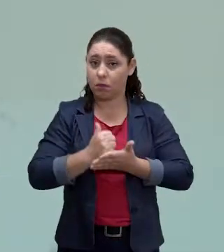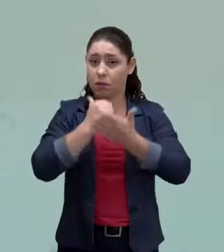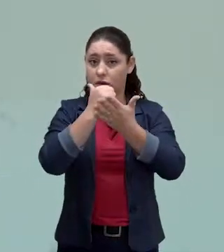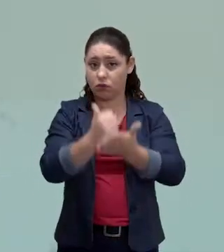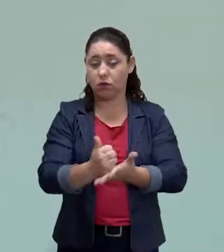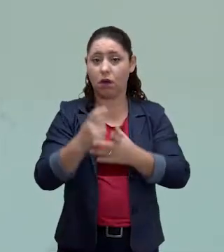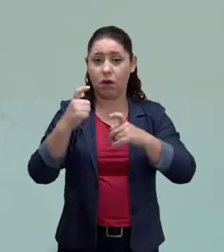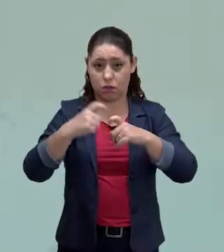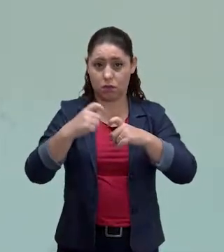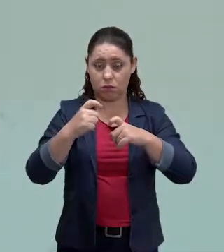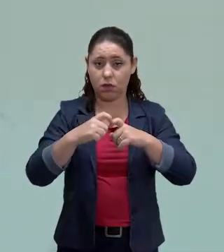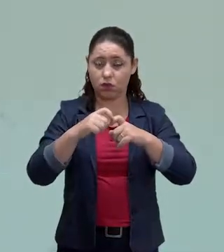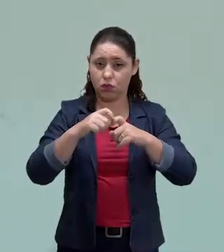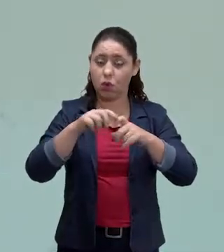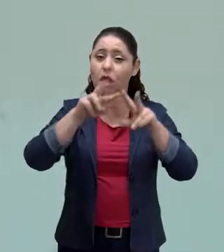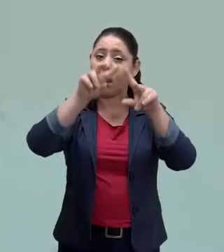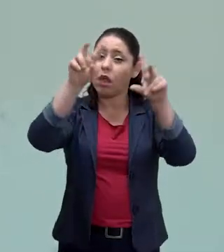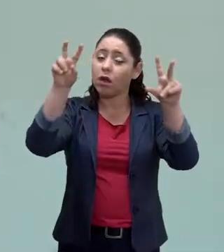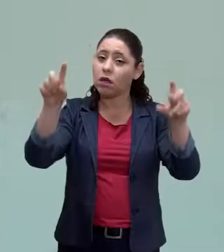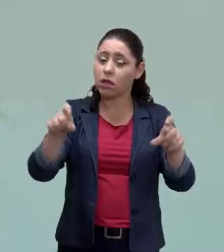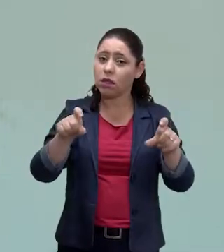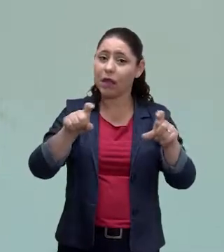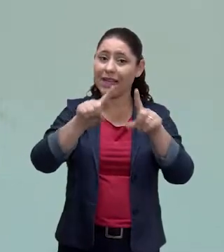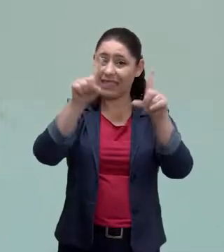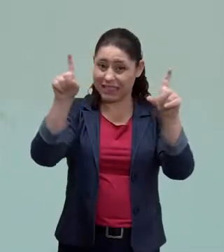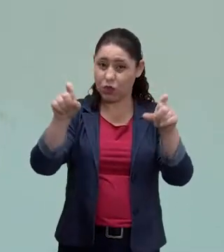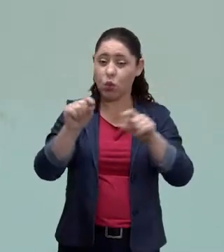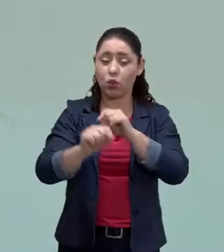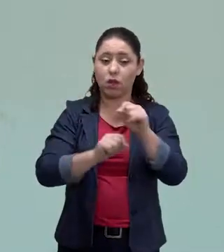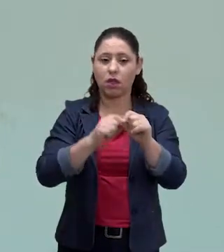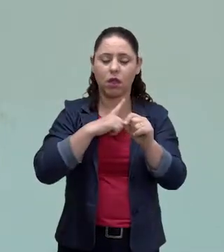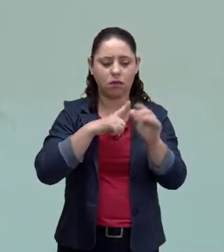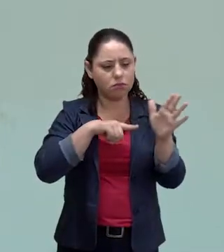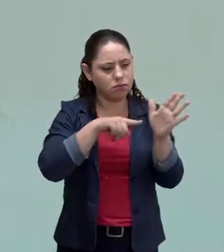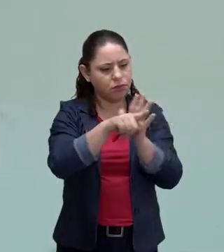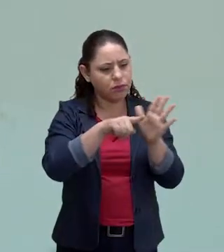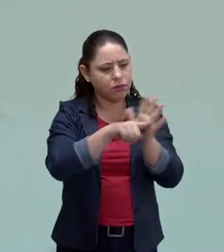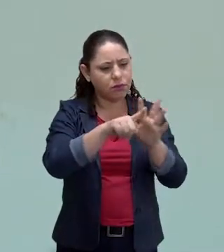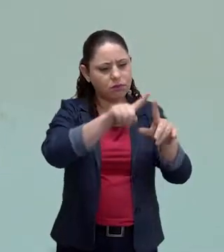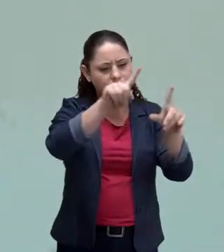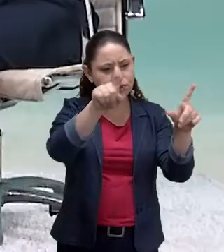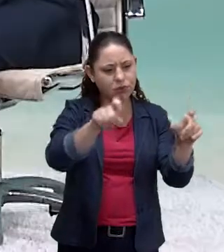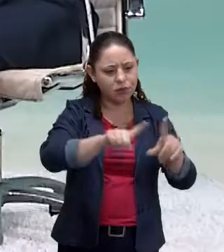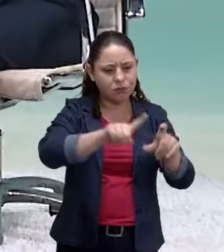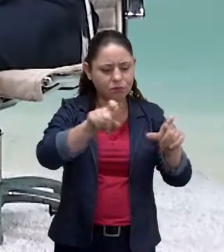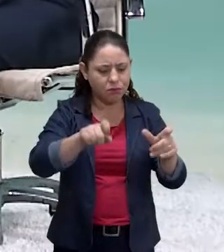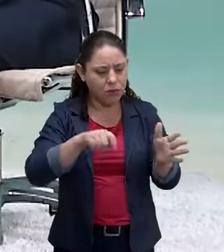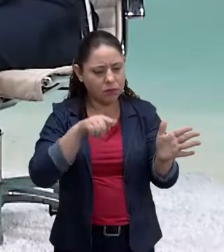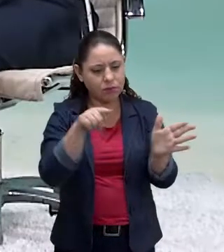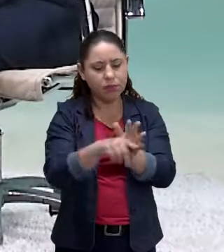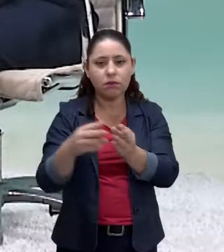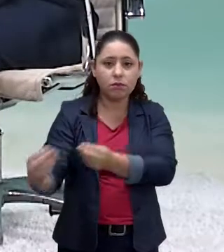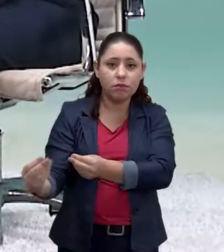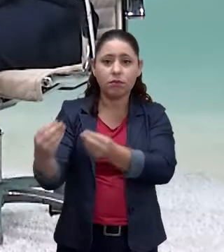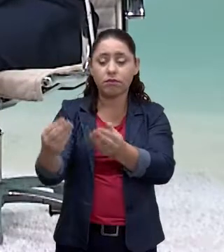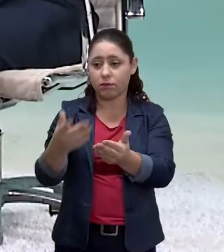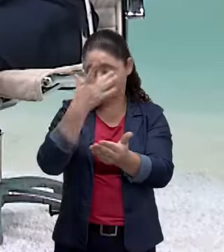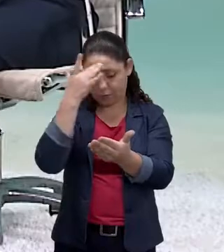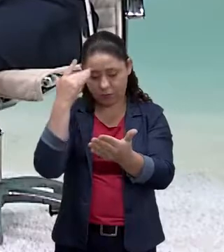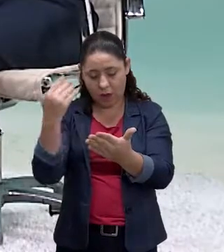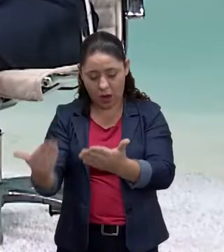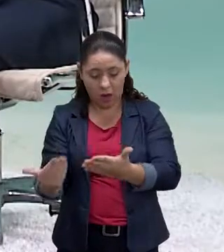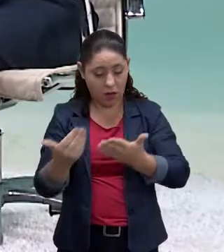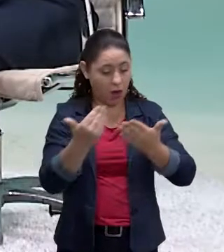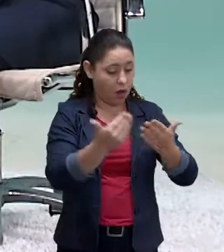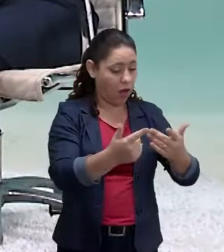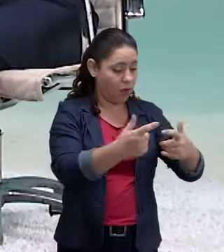médicos nessas questões, a Defensoria Pública tem vários questionários que são entregues para o paciente, para que